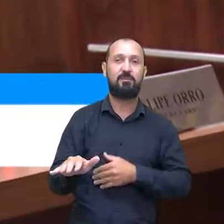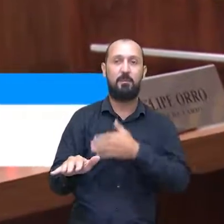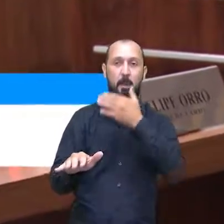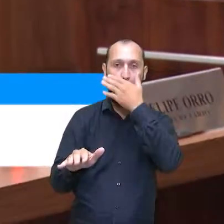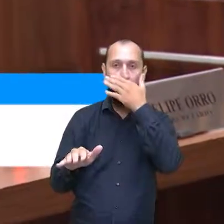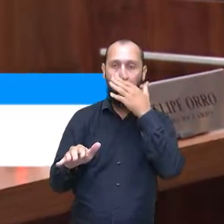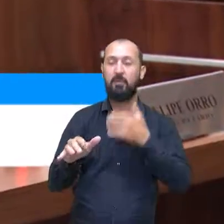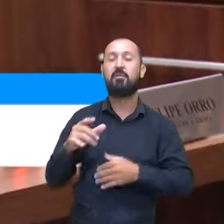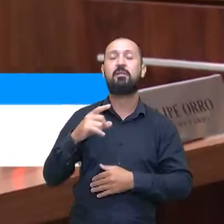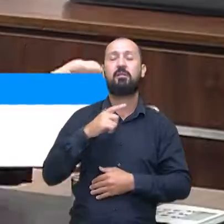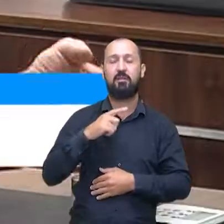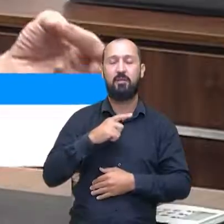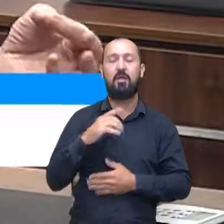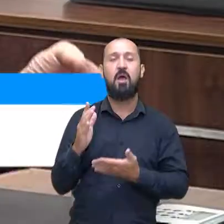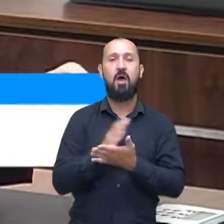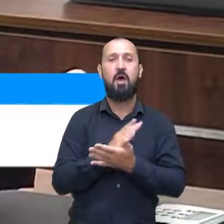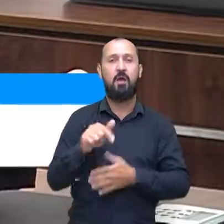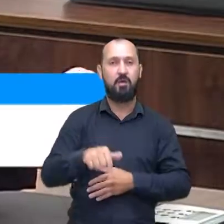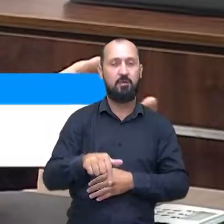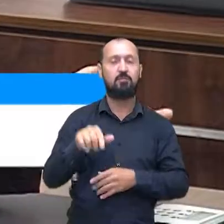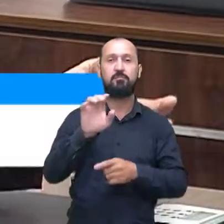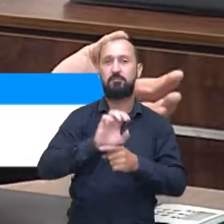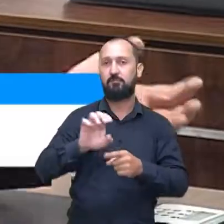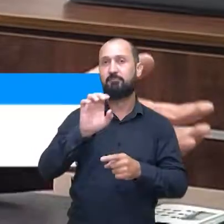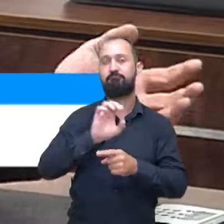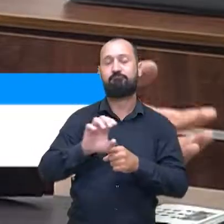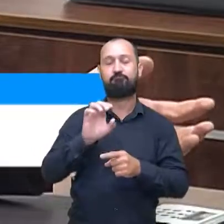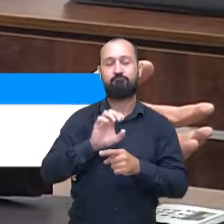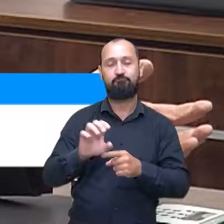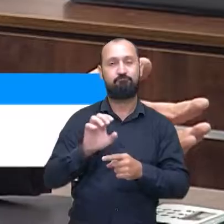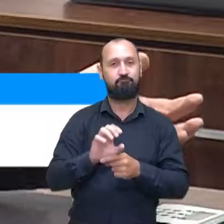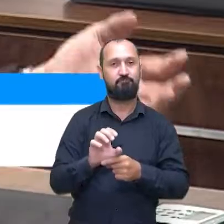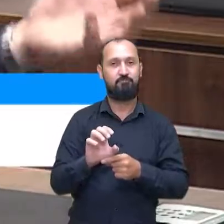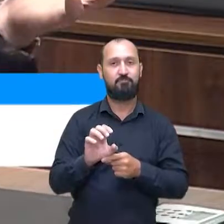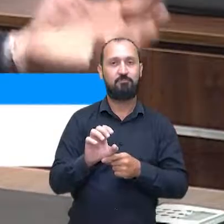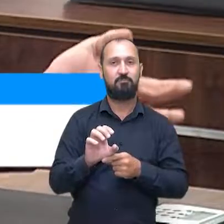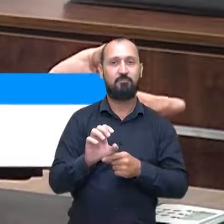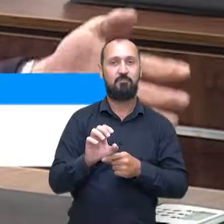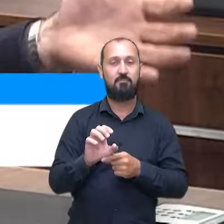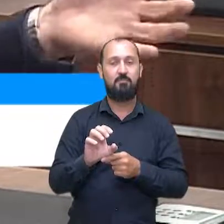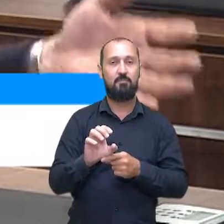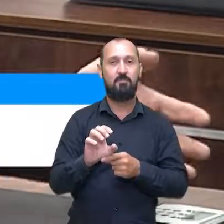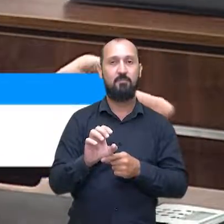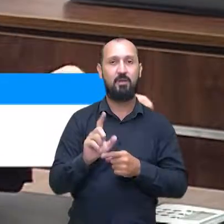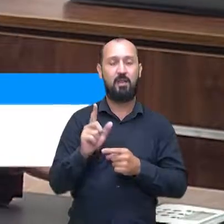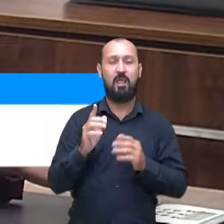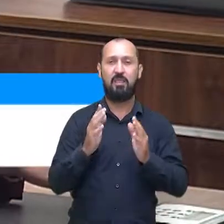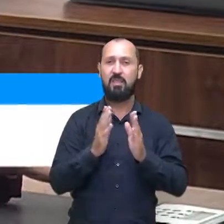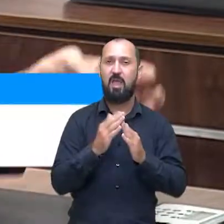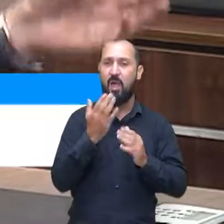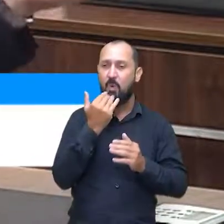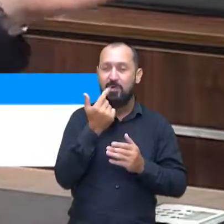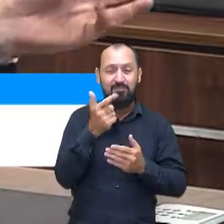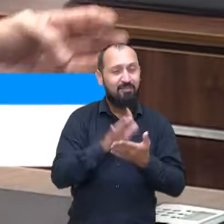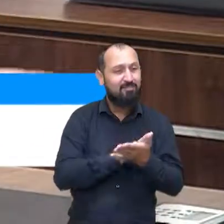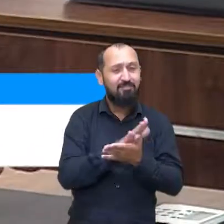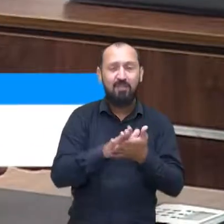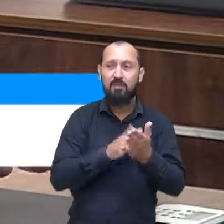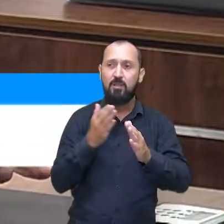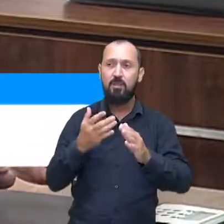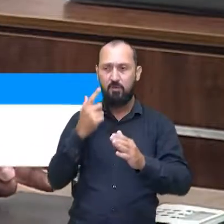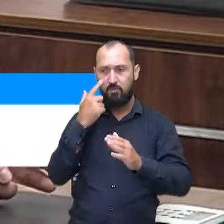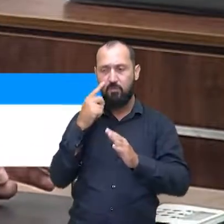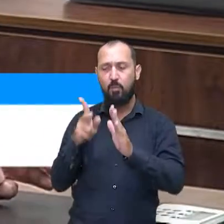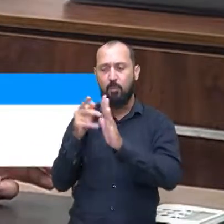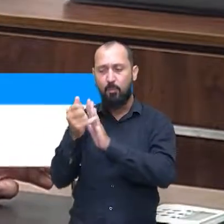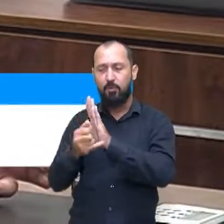as crianças. Nós temos gente no nosso estado que não tem o alimento na sua mesa. Eu visitei um